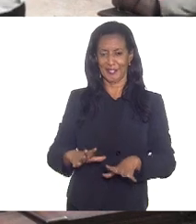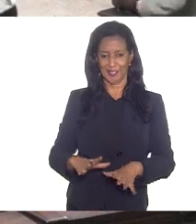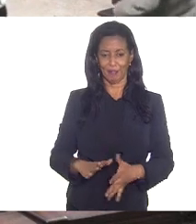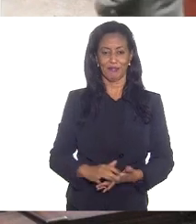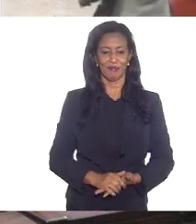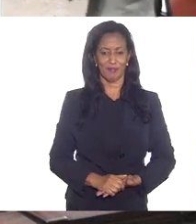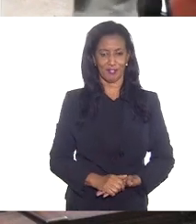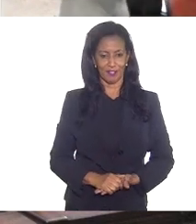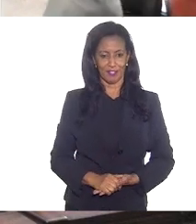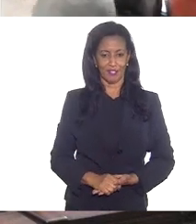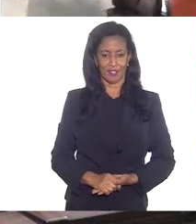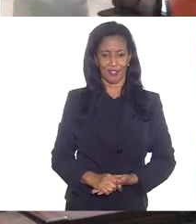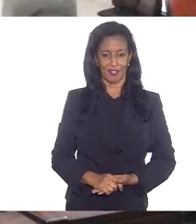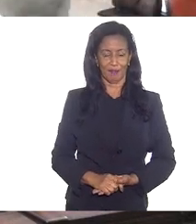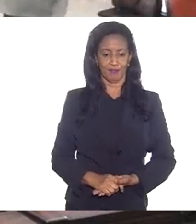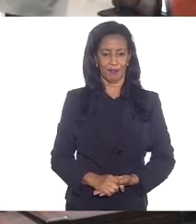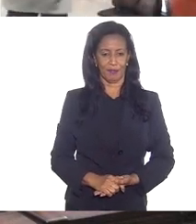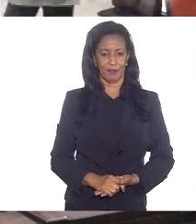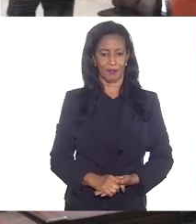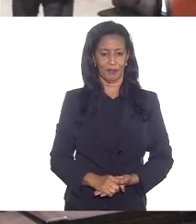ordem, presidente André Siciliano.